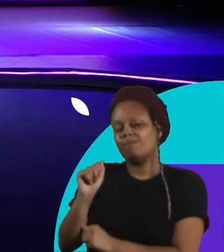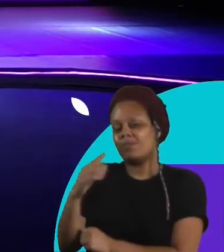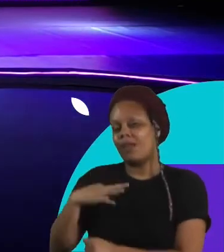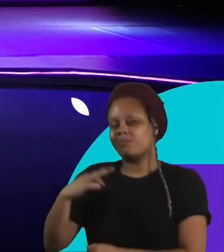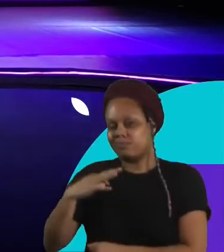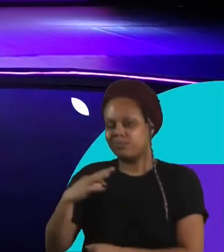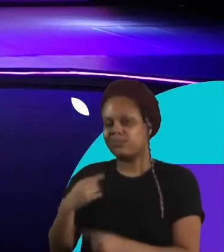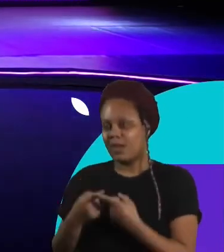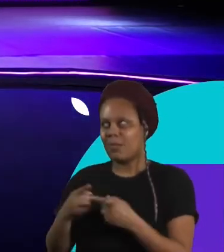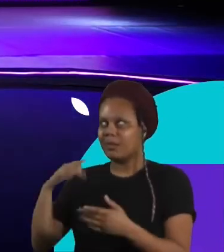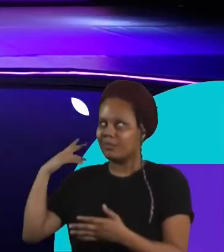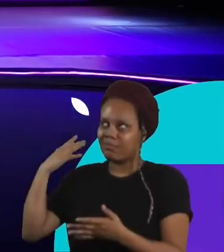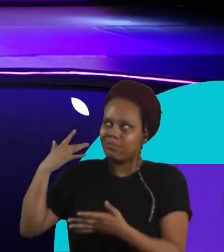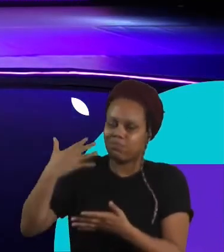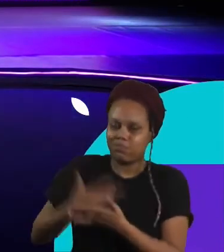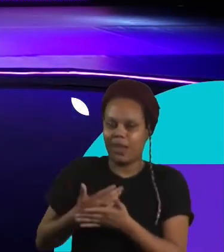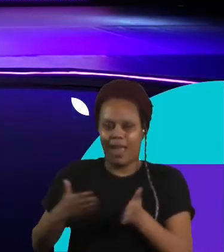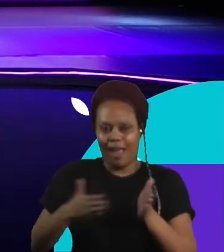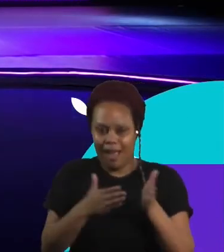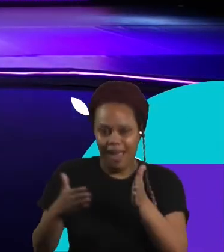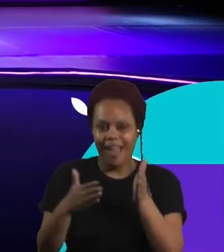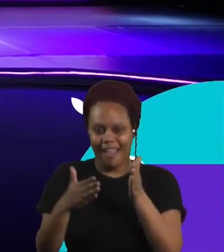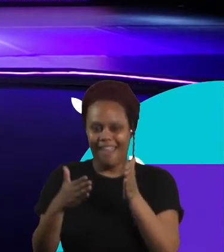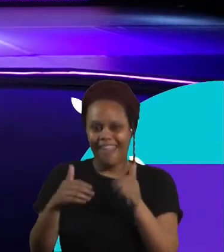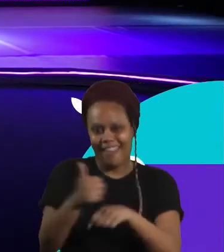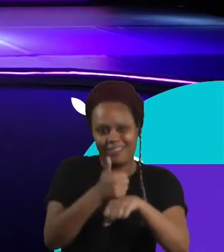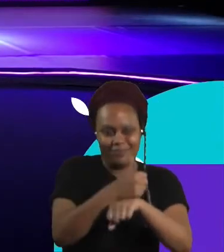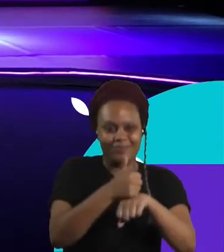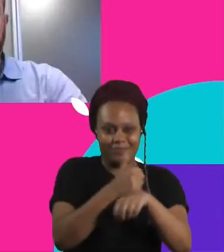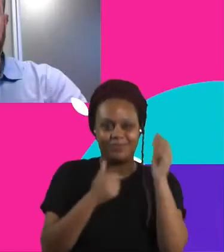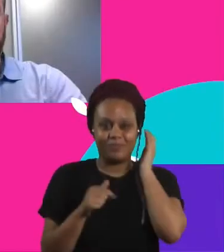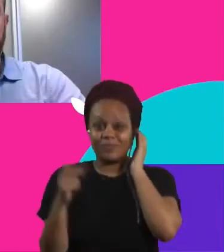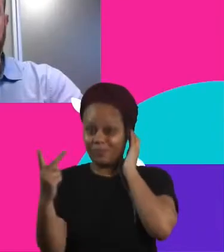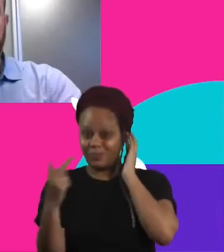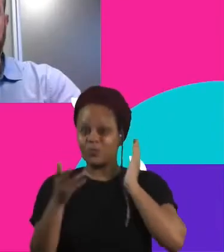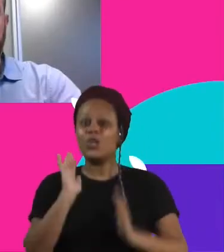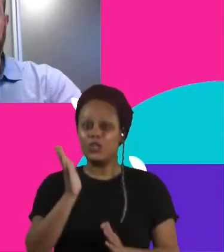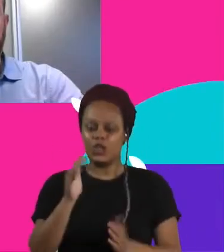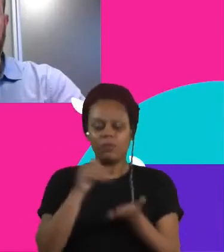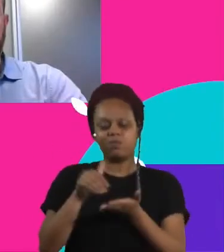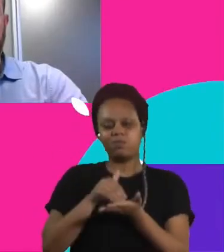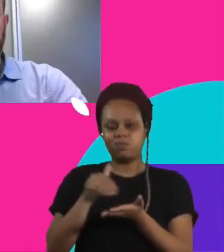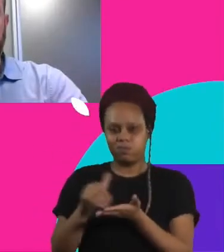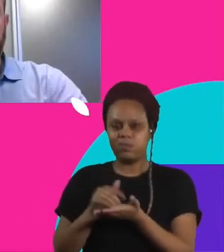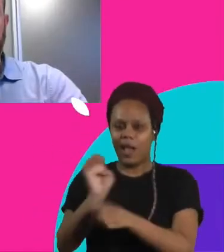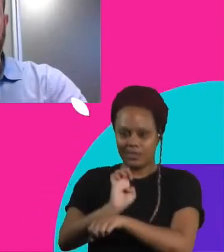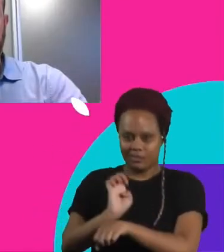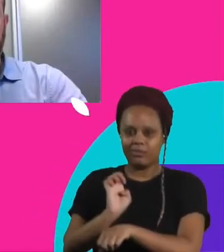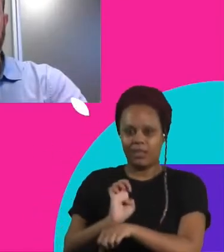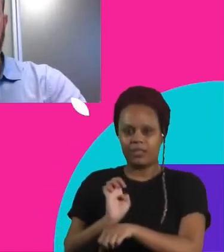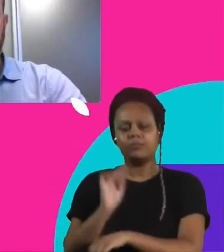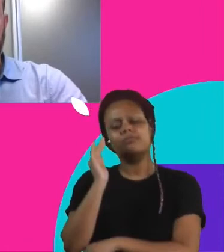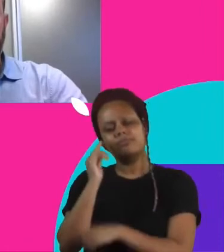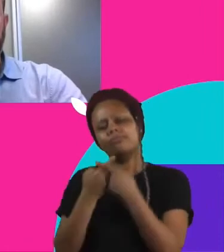né, bem avançado aí em várias mudanças de carreiras, nós duas fomos secretárias de Estado. E a gente entende que se a gente não